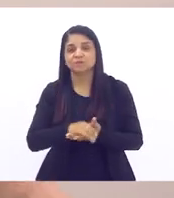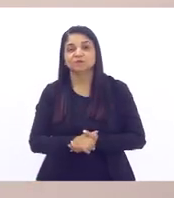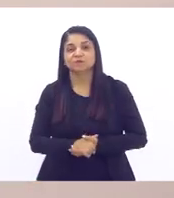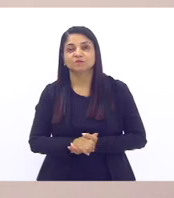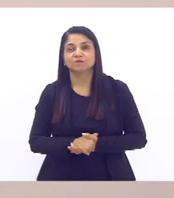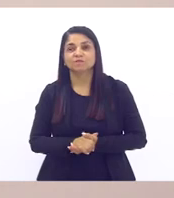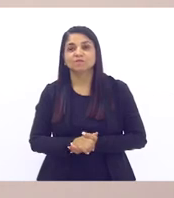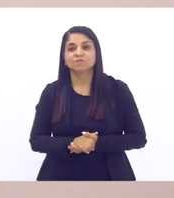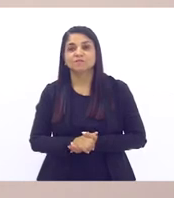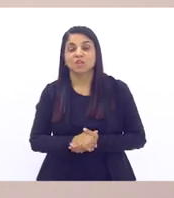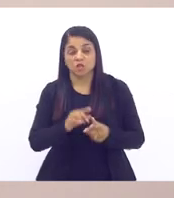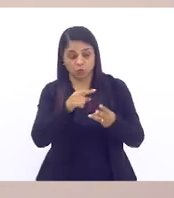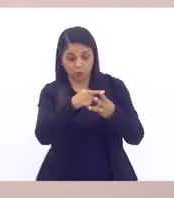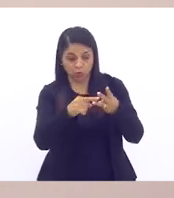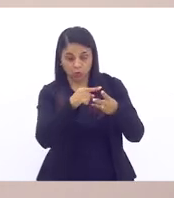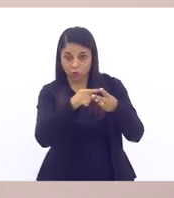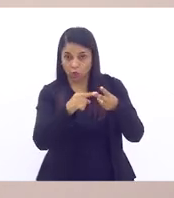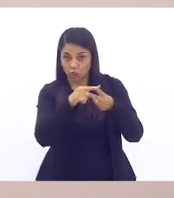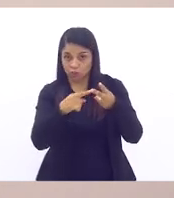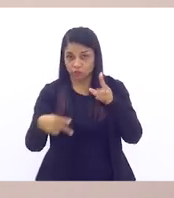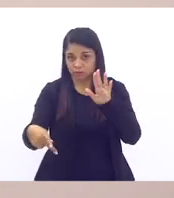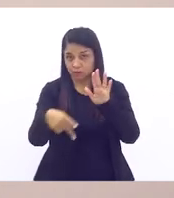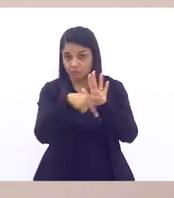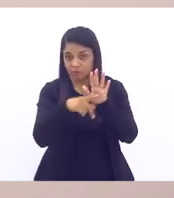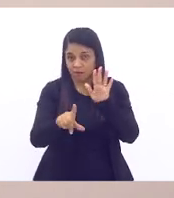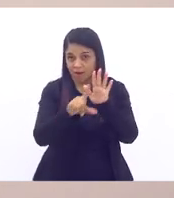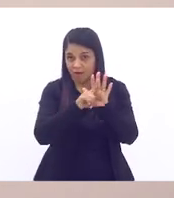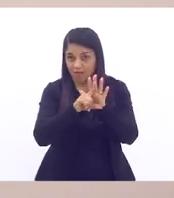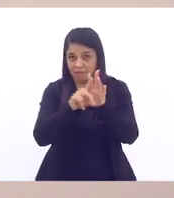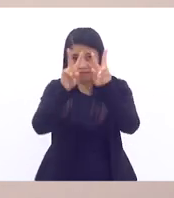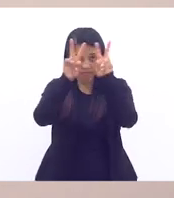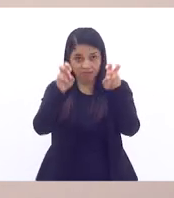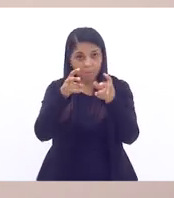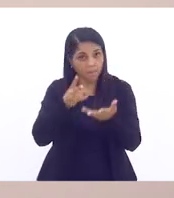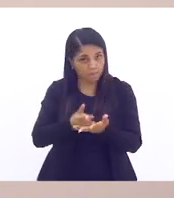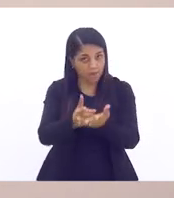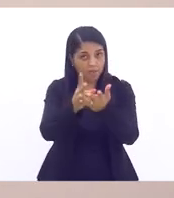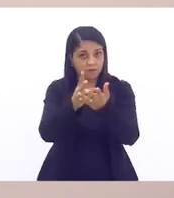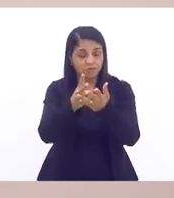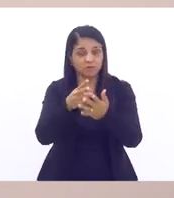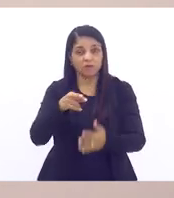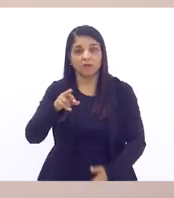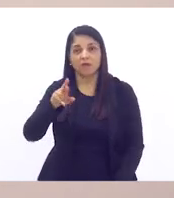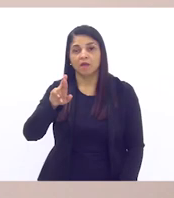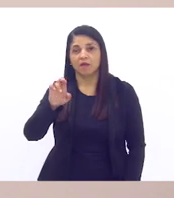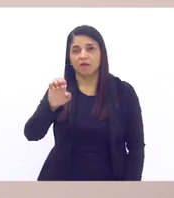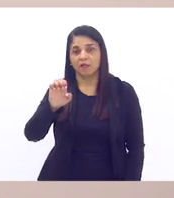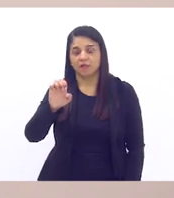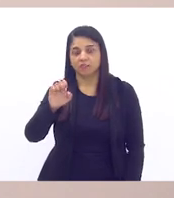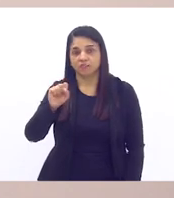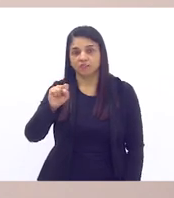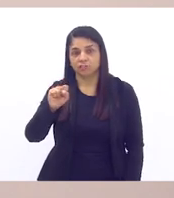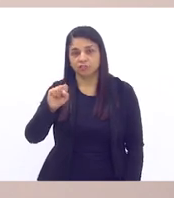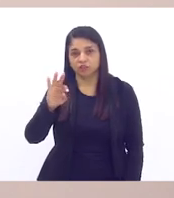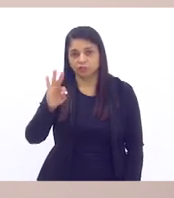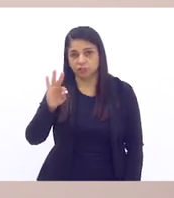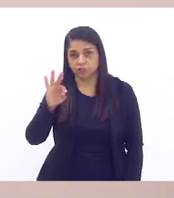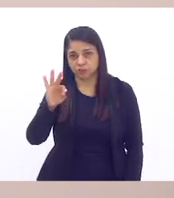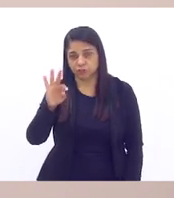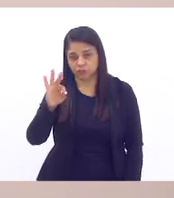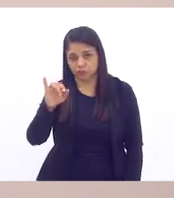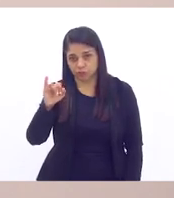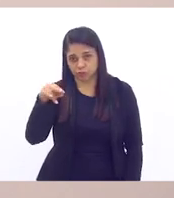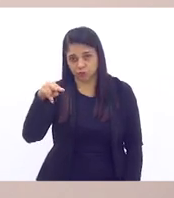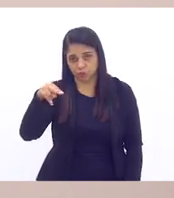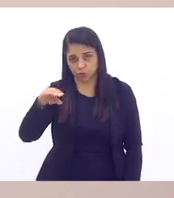apresentei eu apresentei dois projetos de lei sobre o tema especialmente sobre o Retiro porque uma médica do